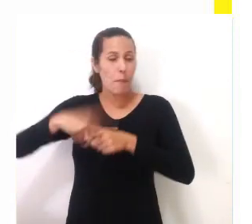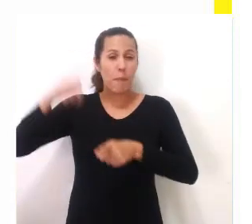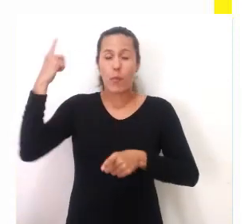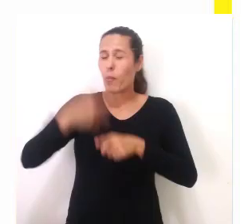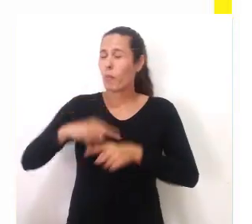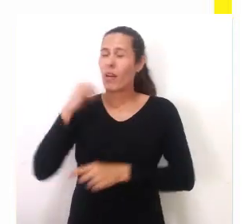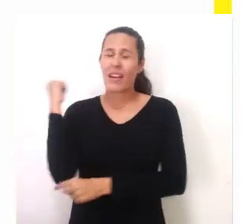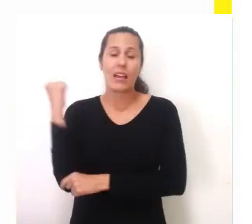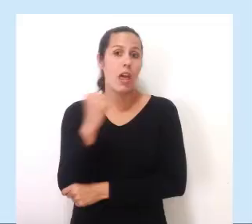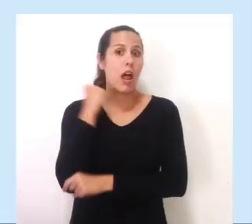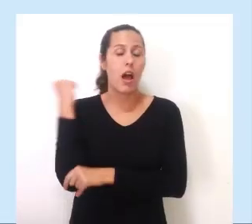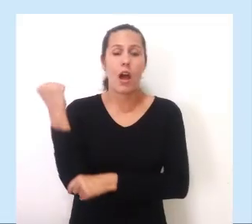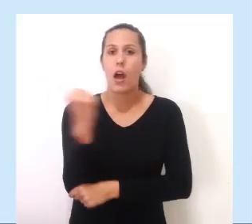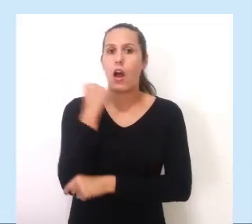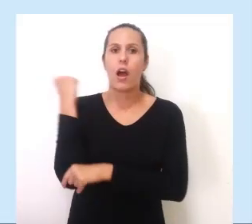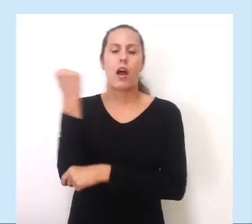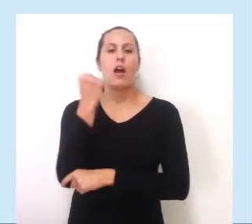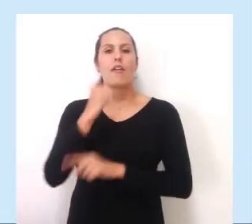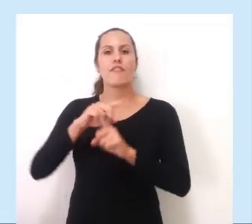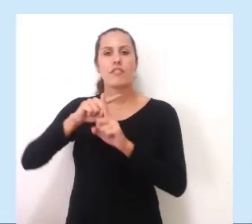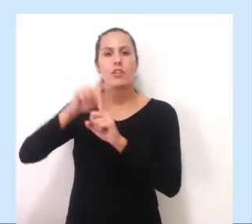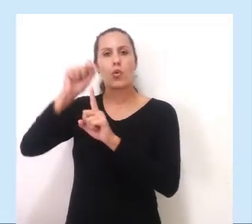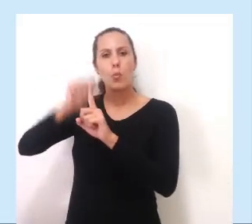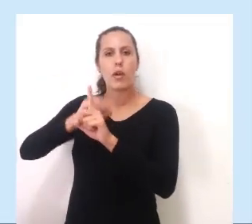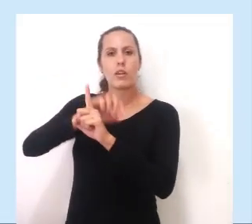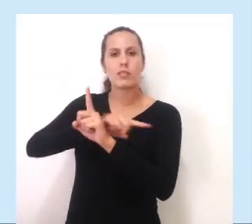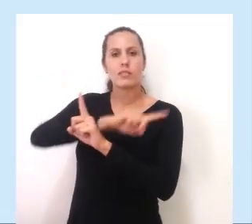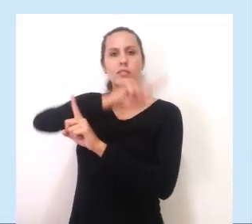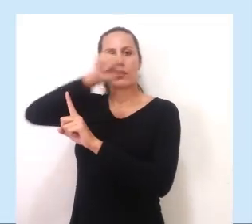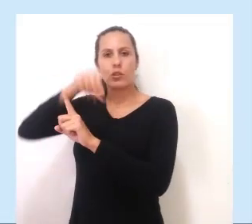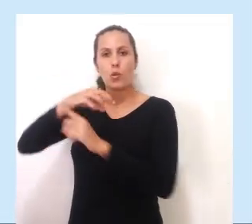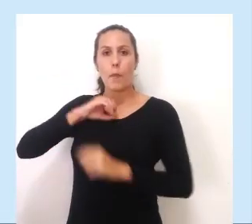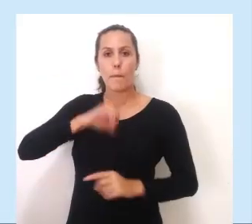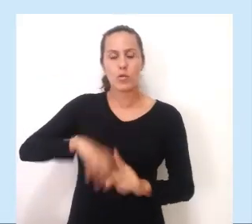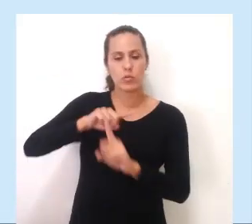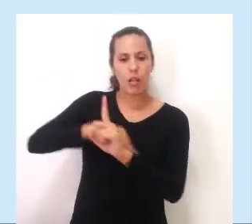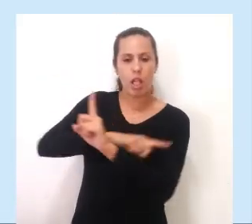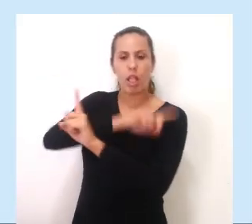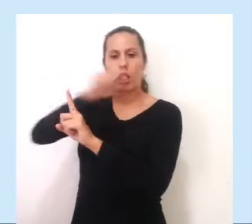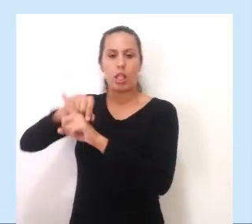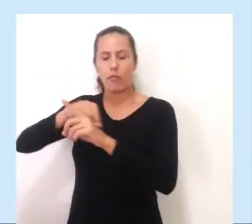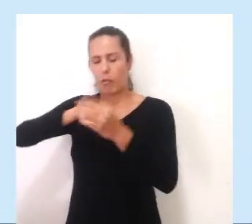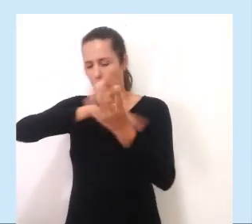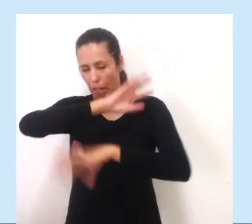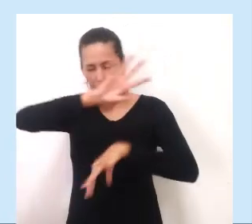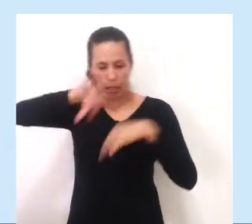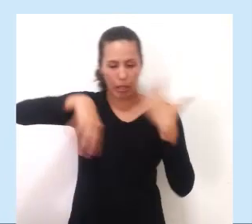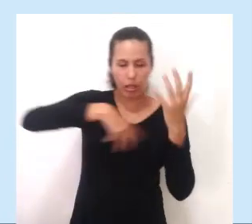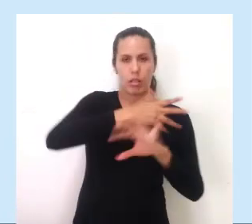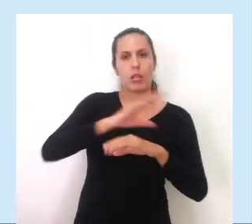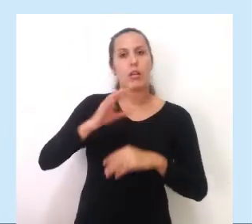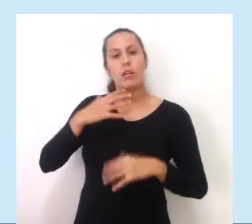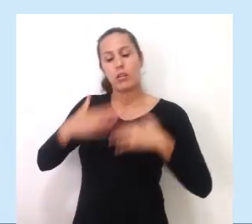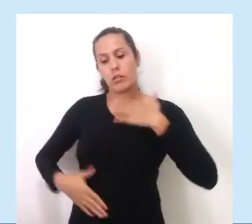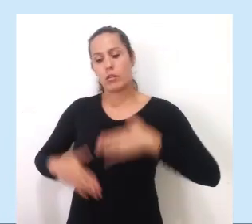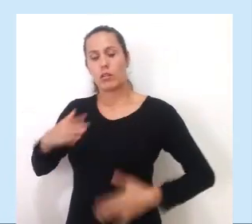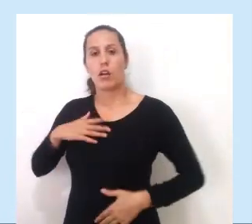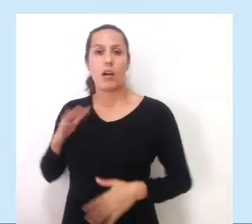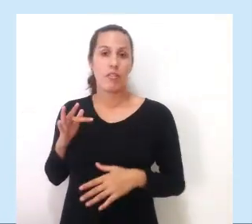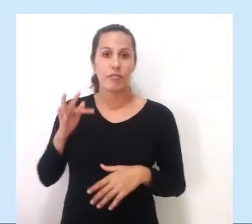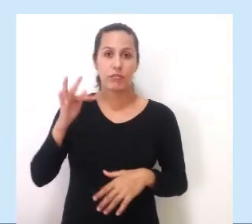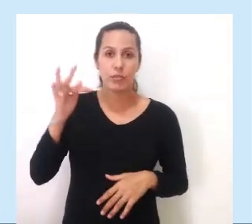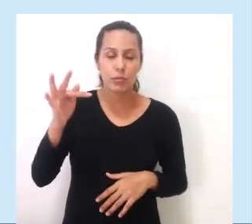metabolismo feminino. Vai desregular o ciclo menstrual. Vai causar transtornos